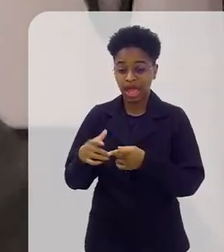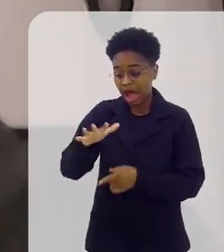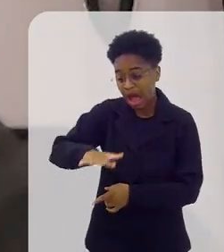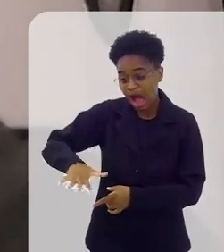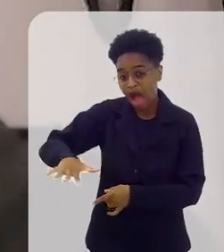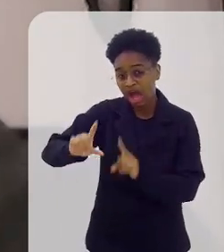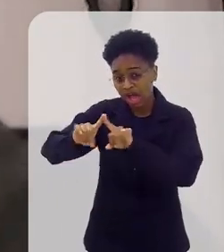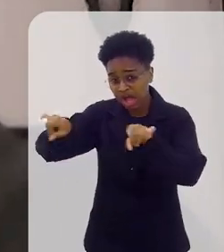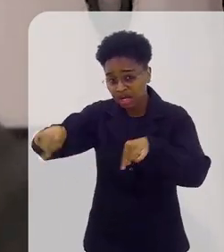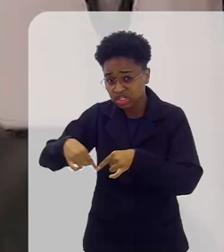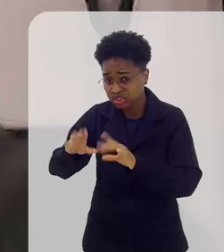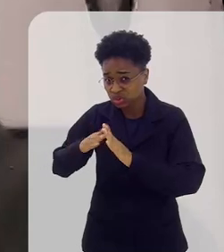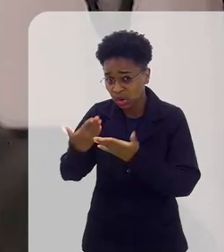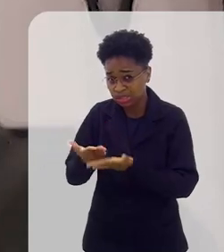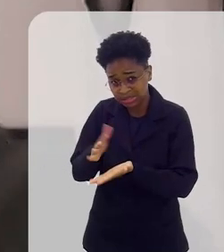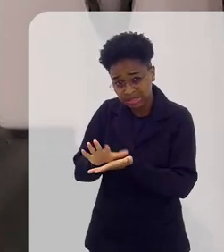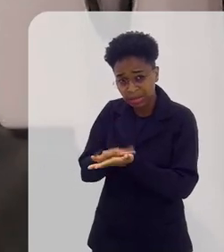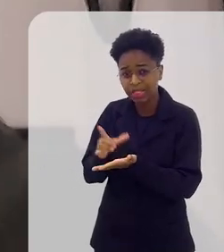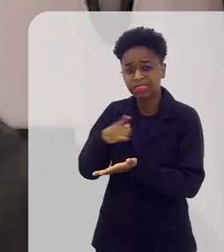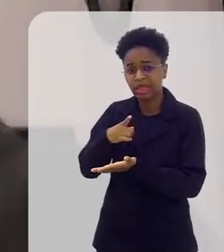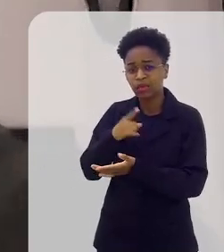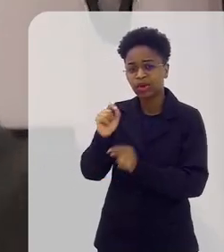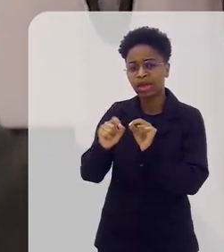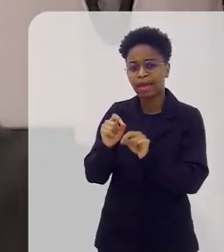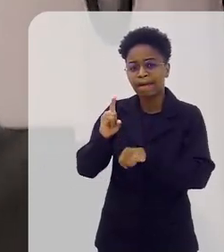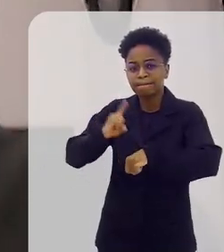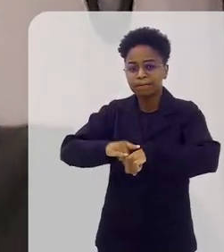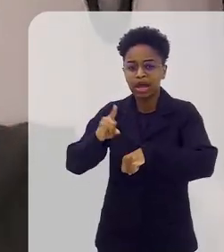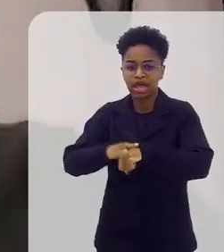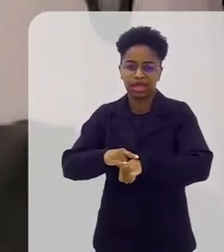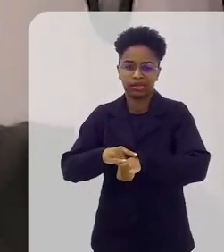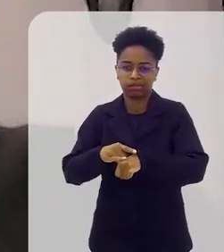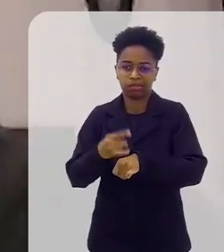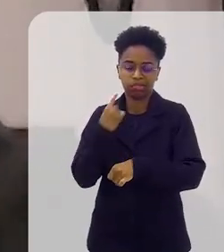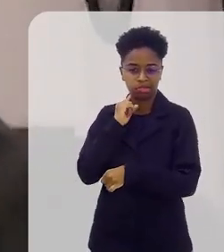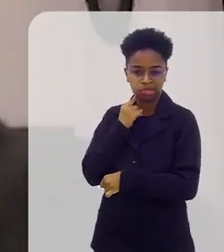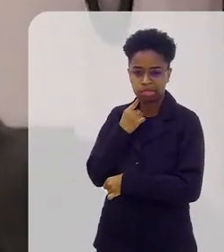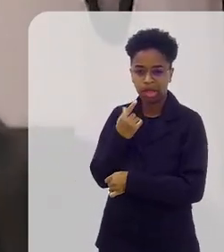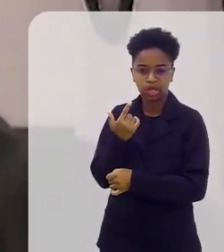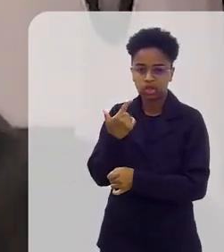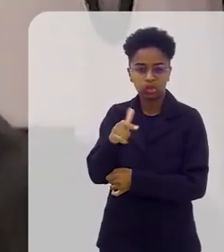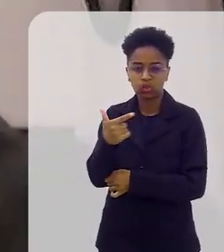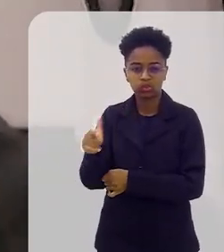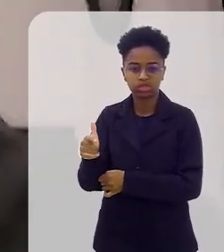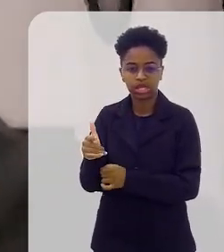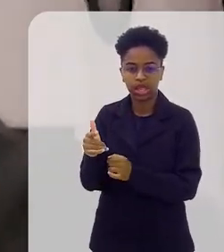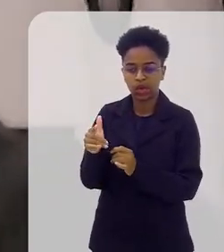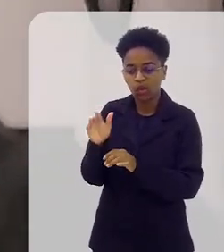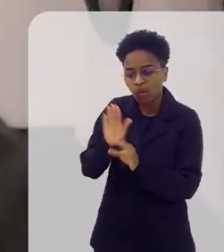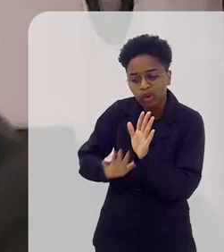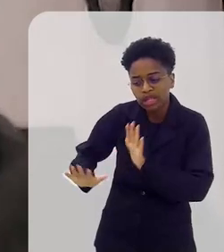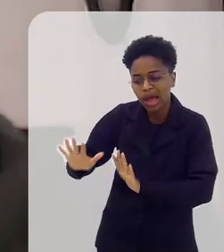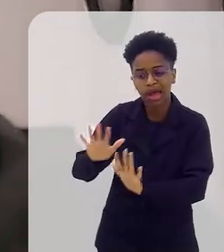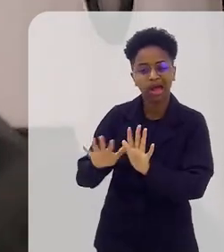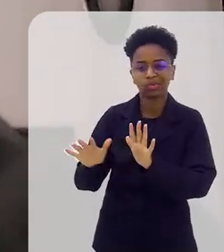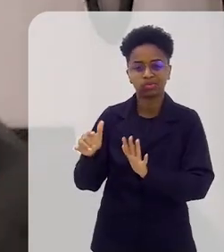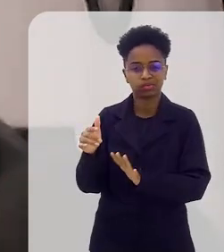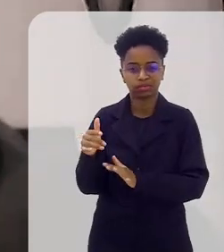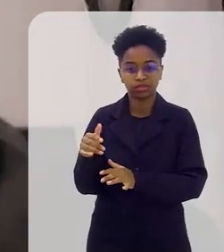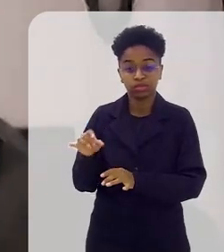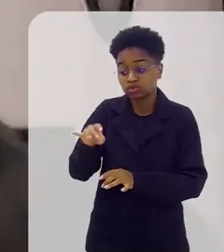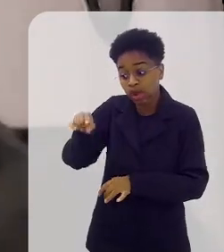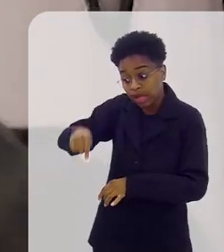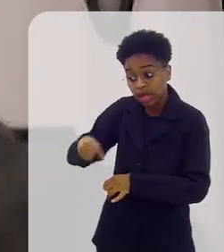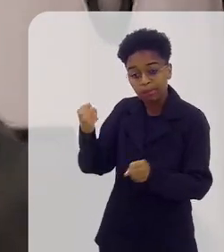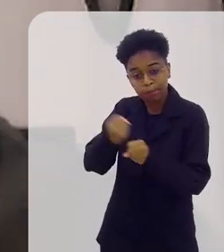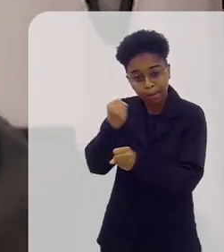as quadras de escola de samba, historicamente, eram quadras que os banheiros eram a la vonté, você não tinha esse